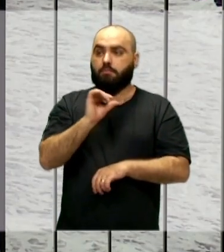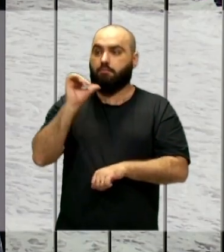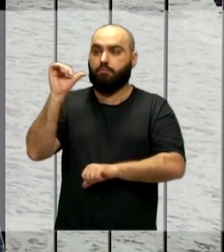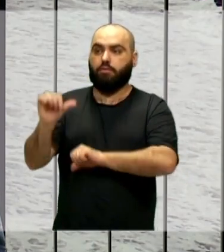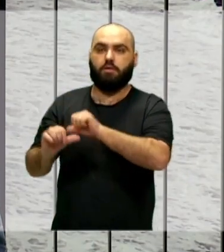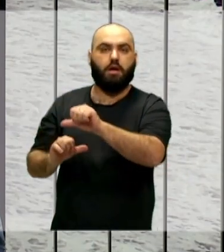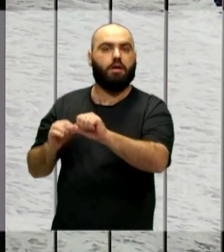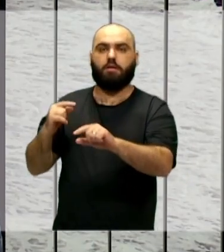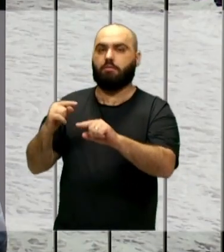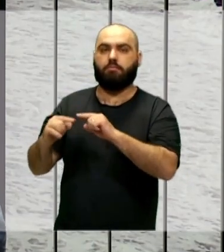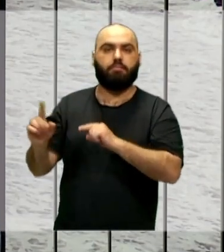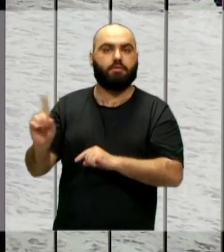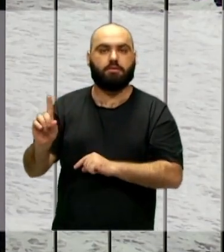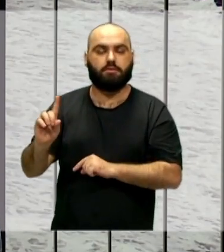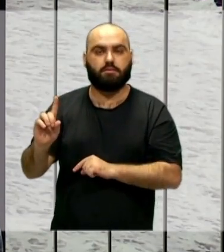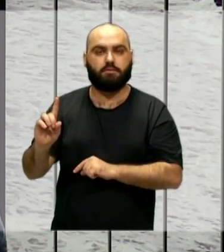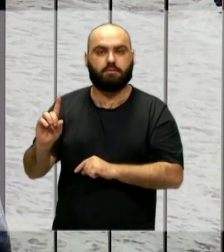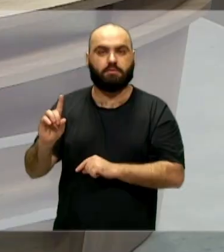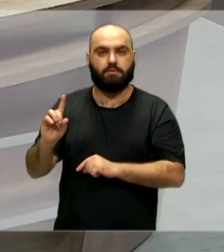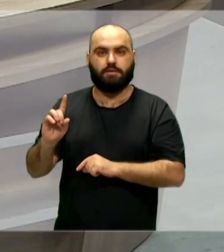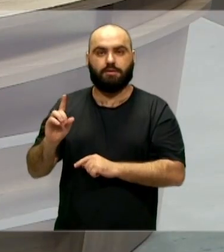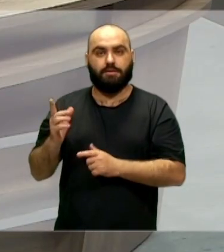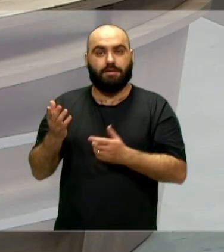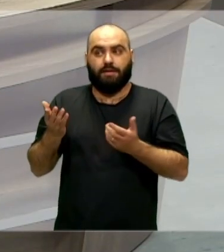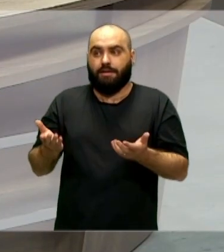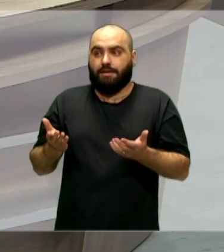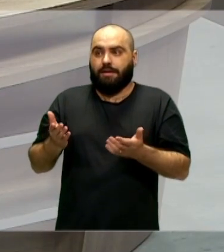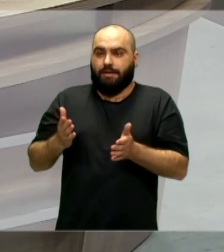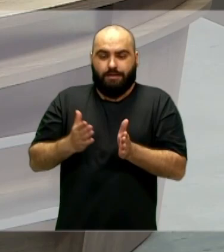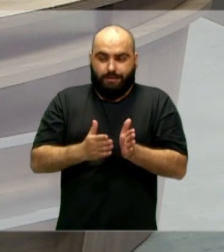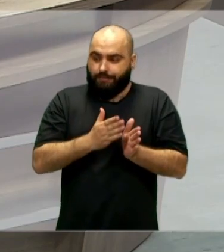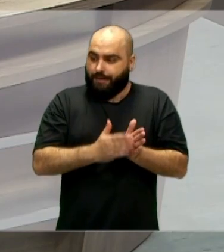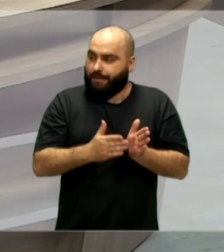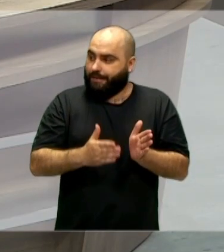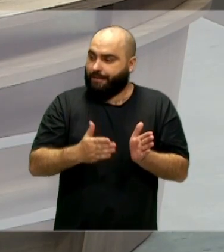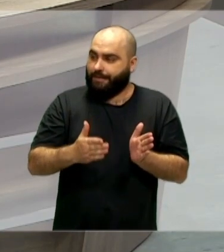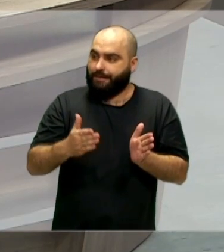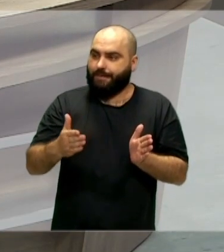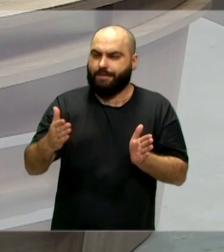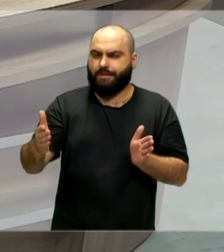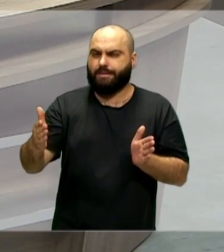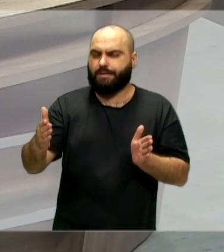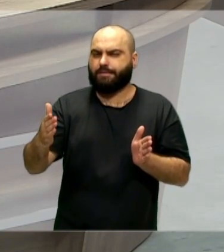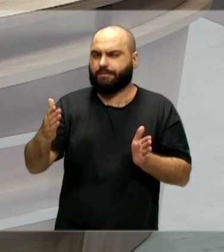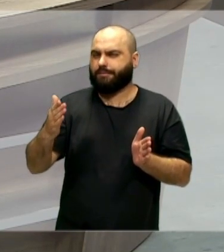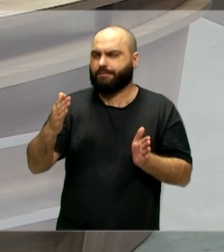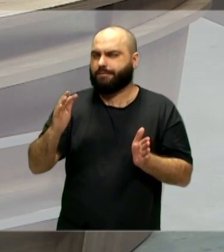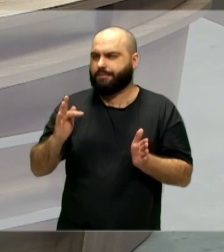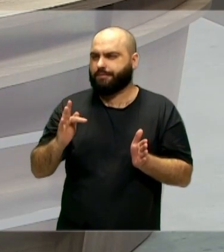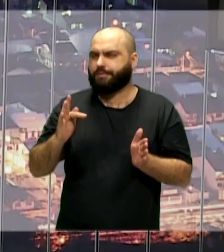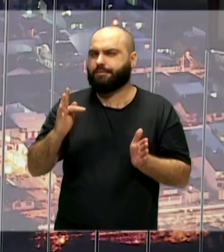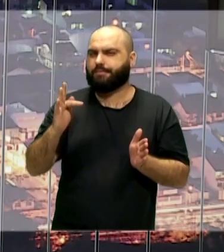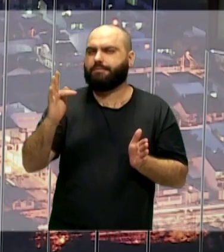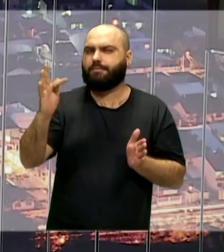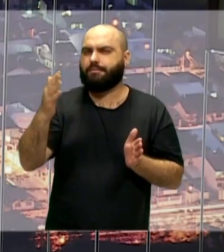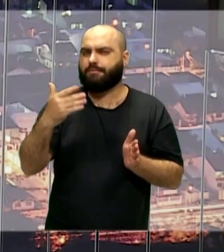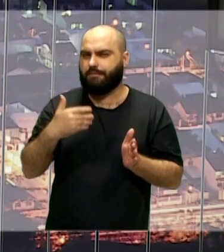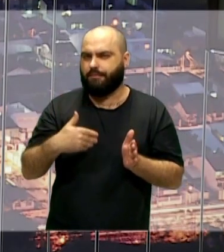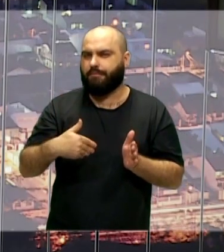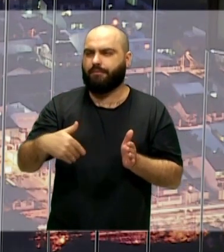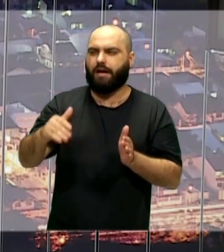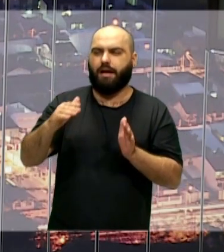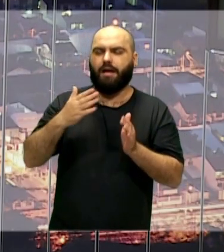no começo, um pouco de dificuldade e estranheza. Então, é tudo um processo. Aos pouquinhos, a gente acostuma. Aos poucos vai se quebrando essa